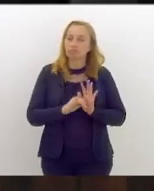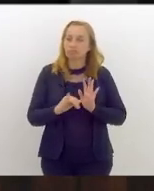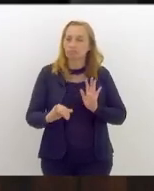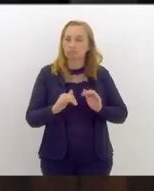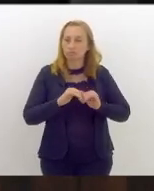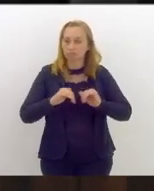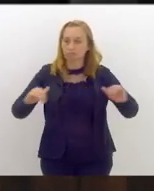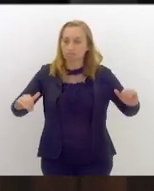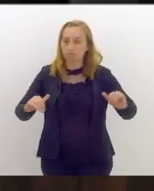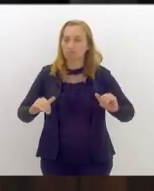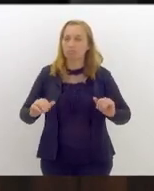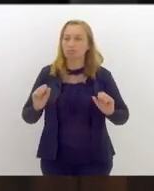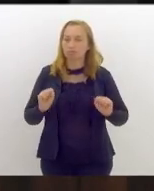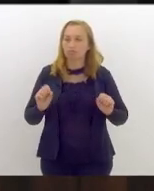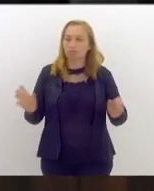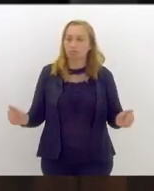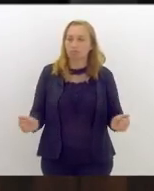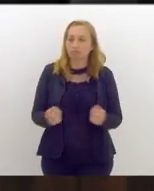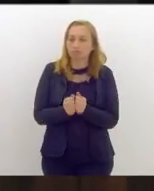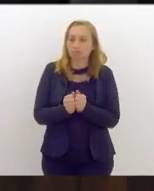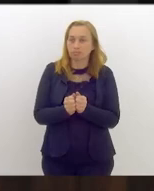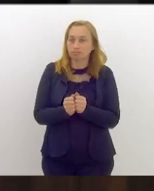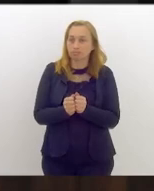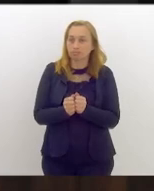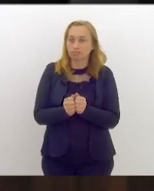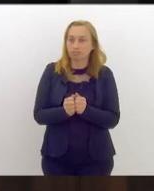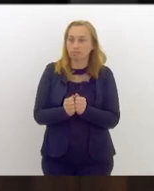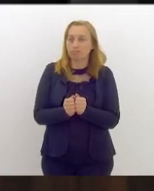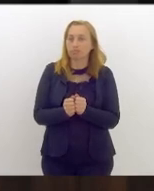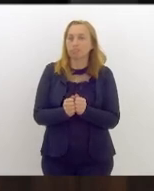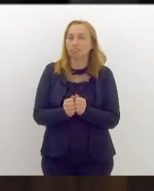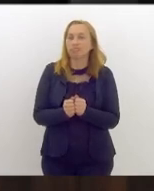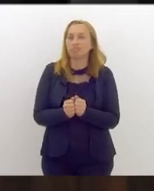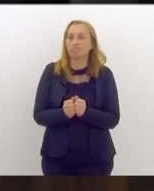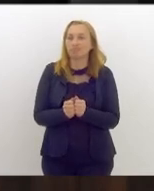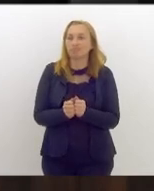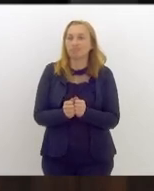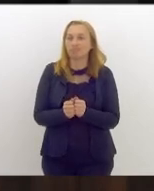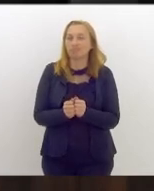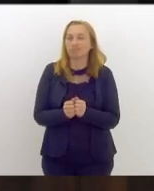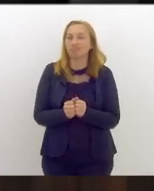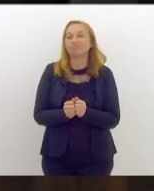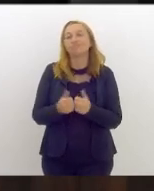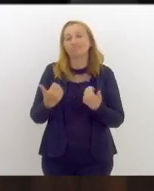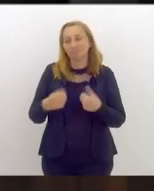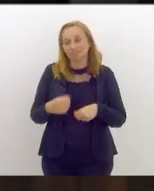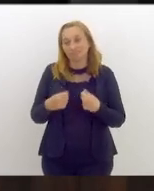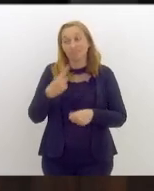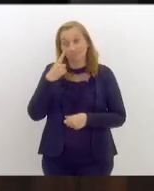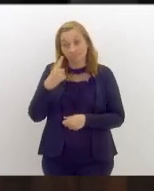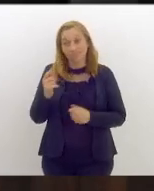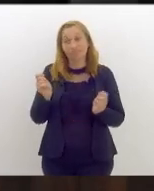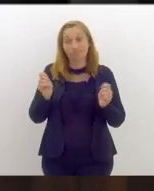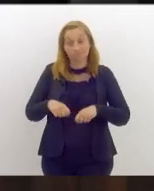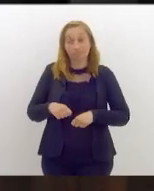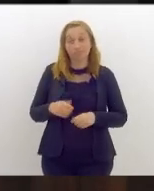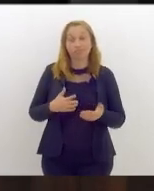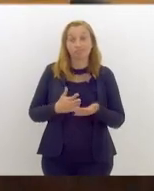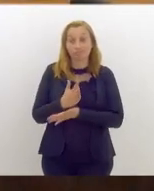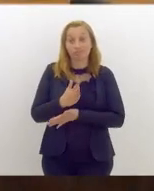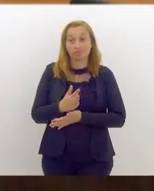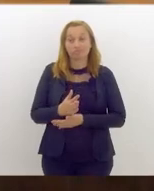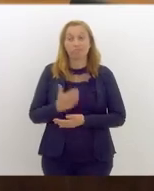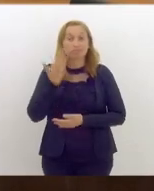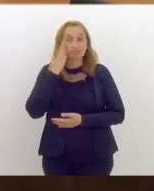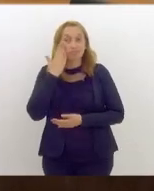separado se vai poder emendar o relatório separado não eu tenho que abrir também a possibilidade de prova eu